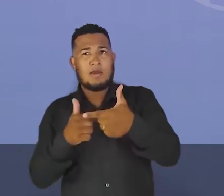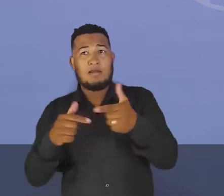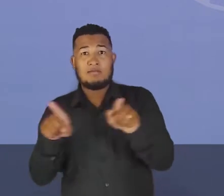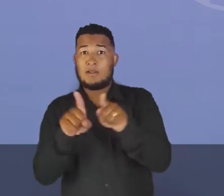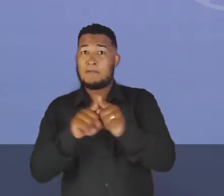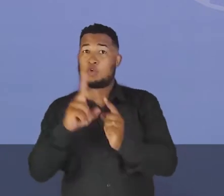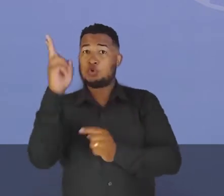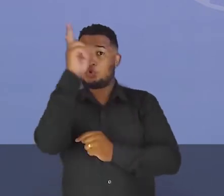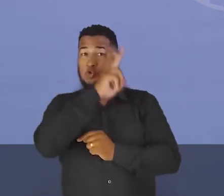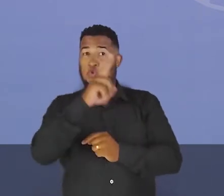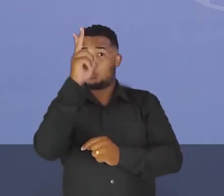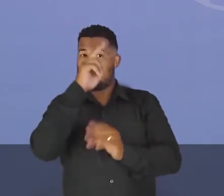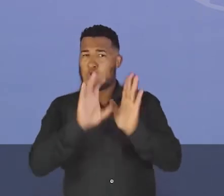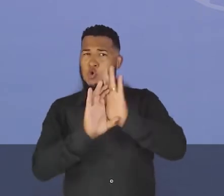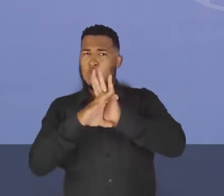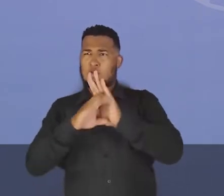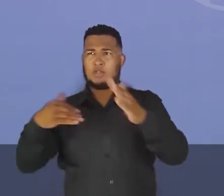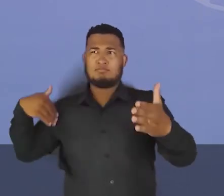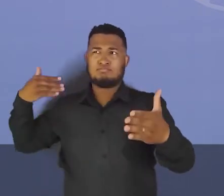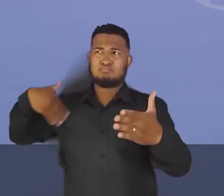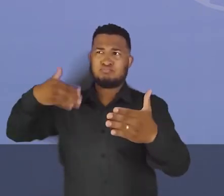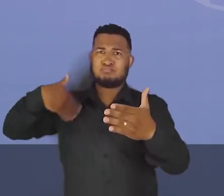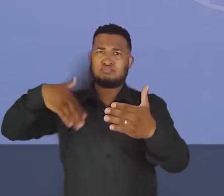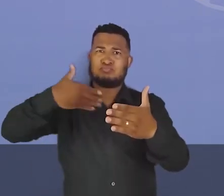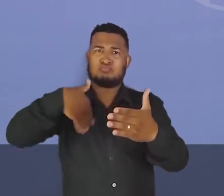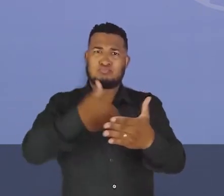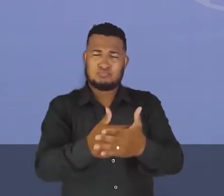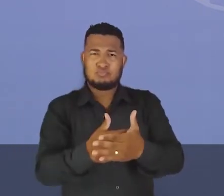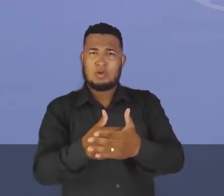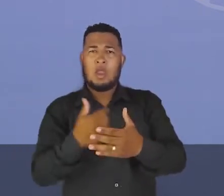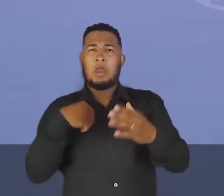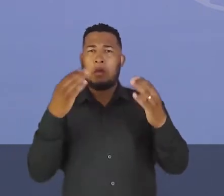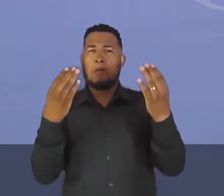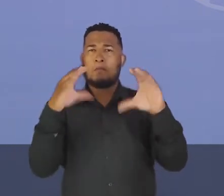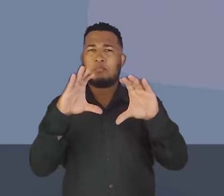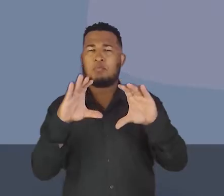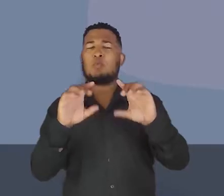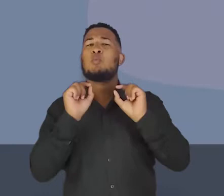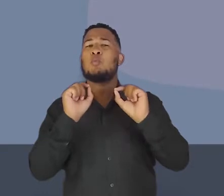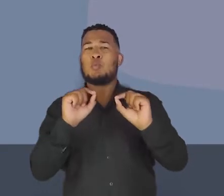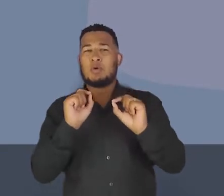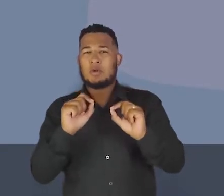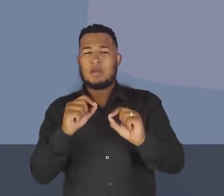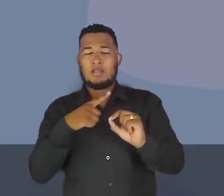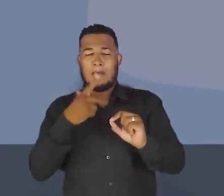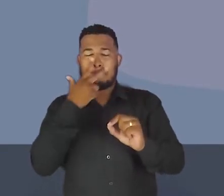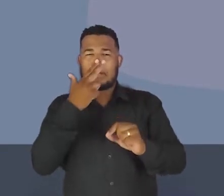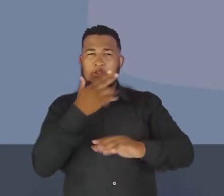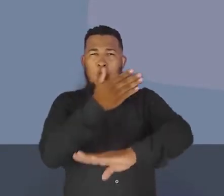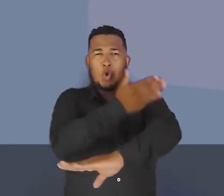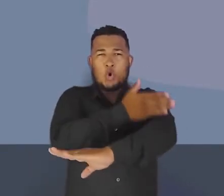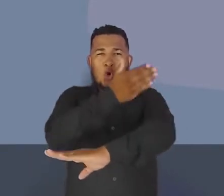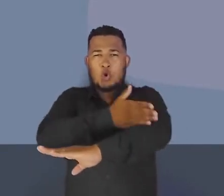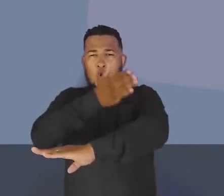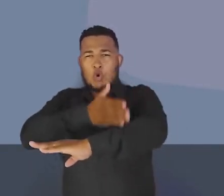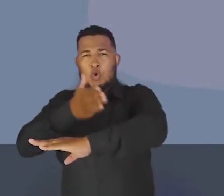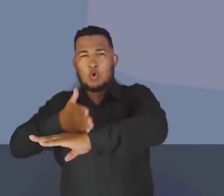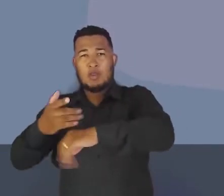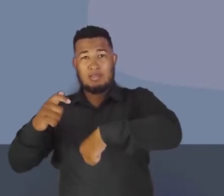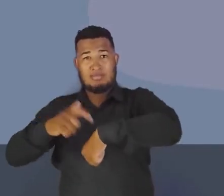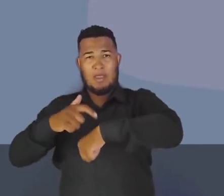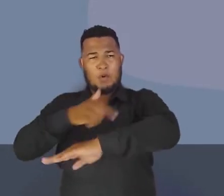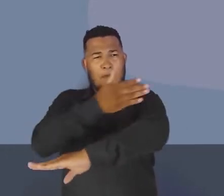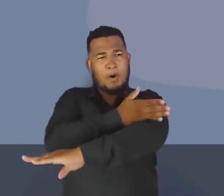ao longo dos períodos históricos, eu vou colocar aqui para você na tela uma linha do tempo. Provavelmente você já viu